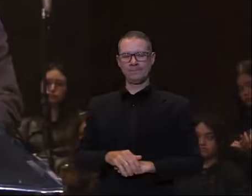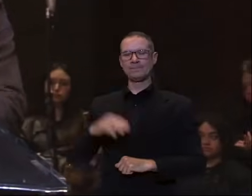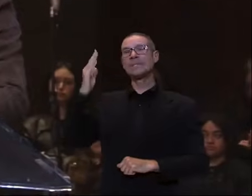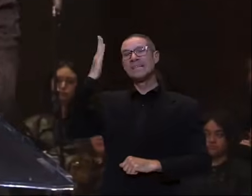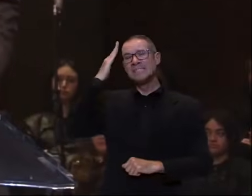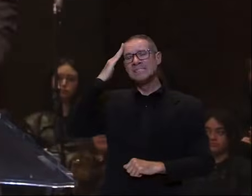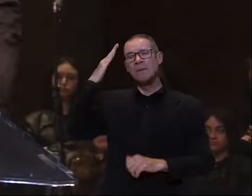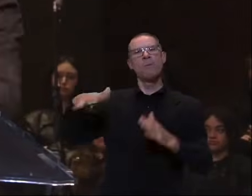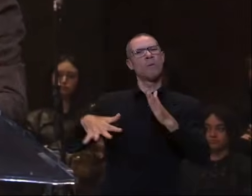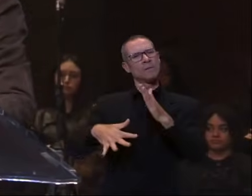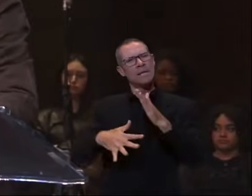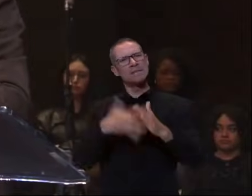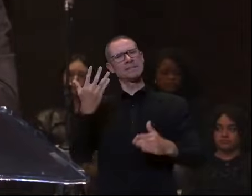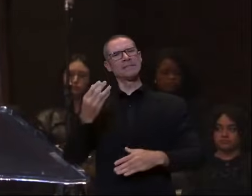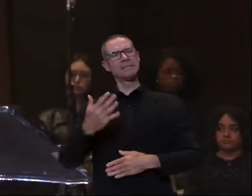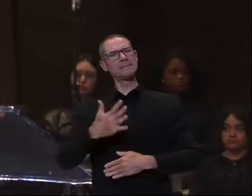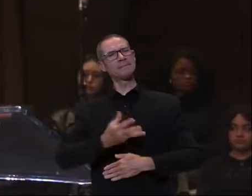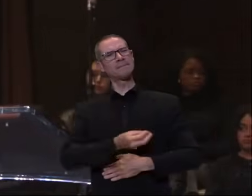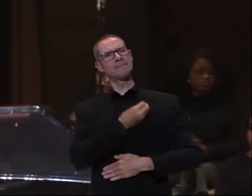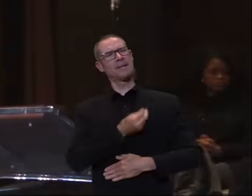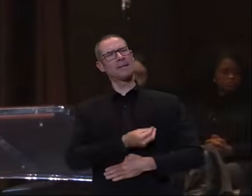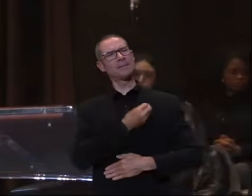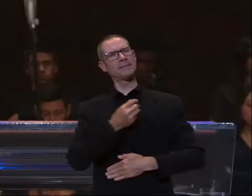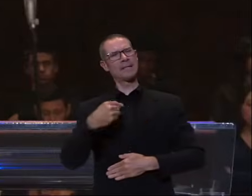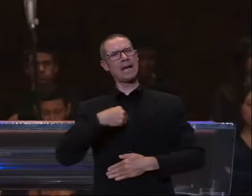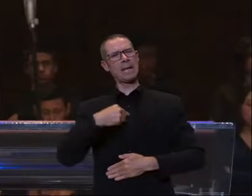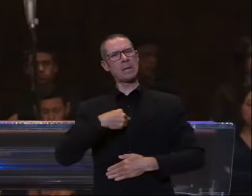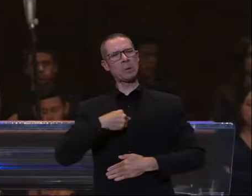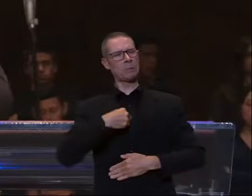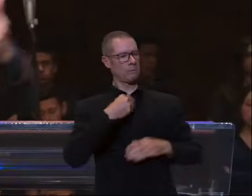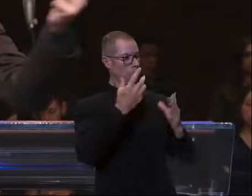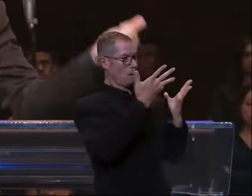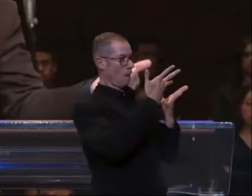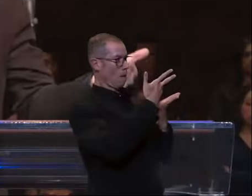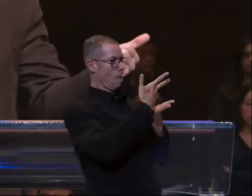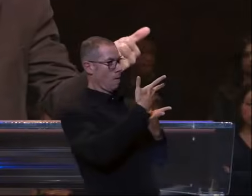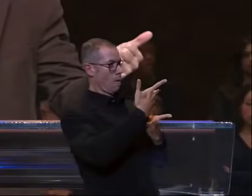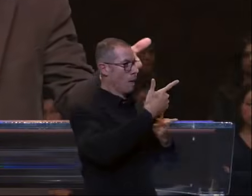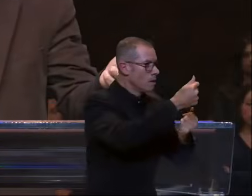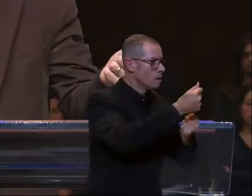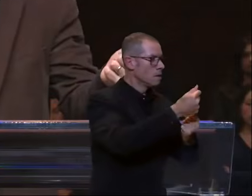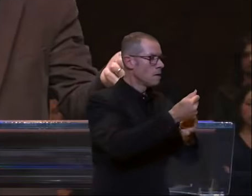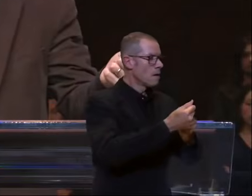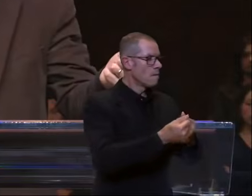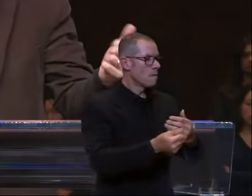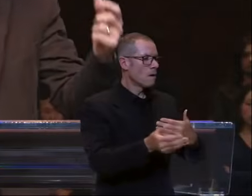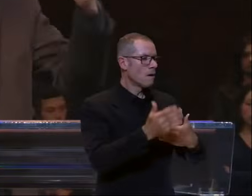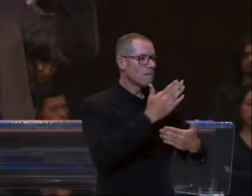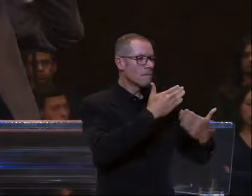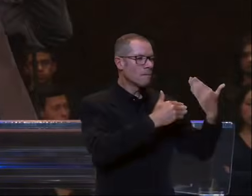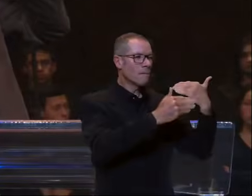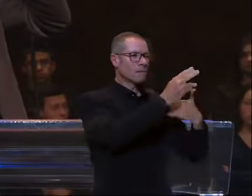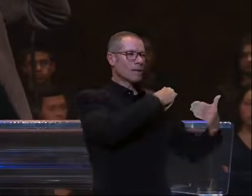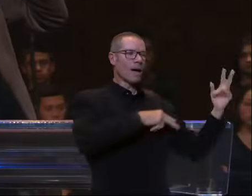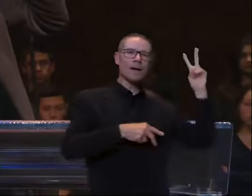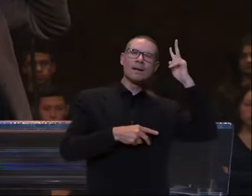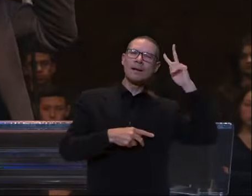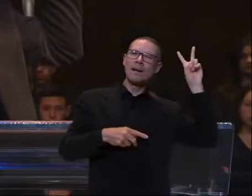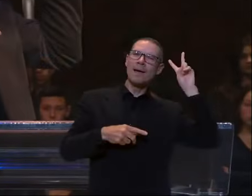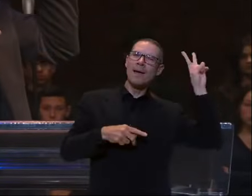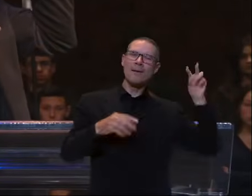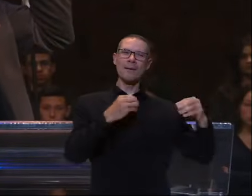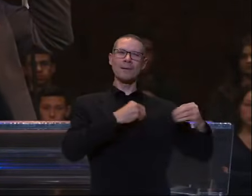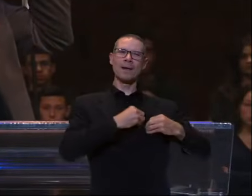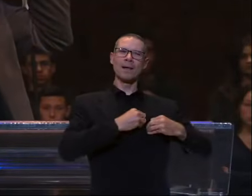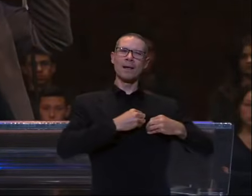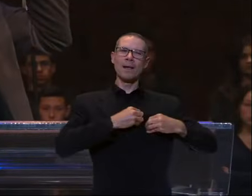Sabe, muitas vezes na minha vida, eu sou tentado a voltar a velhas práticas, mas quando a guerra na minha